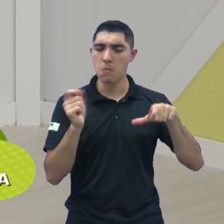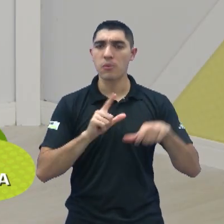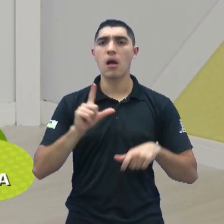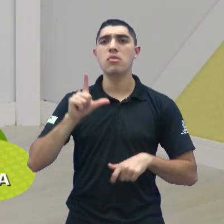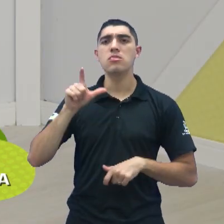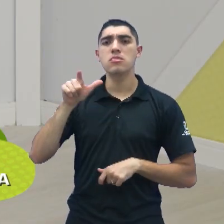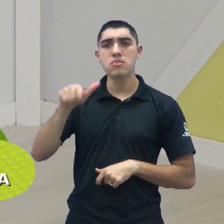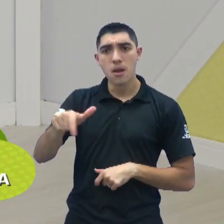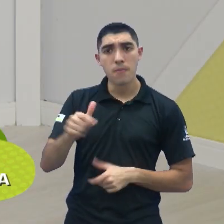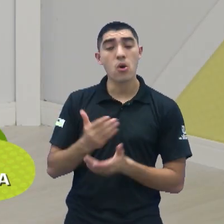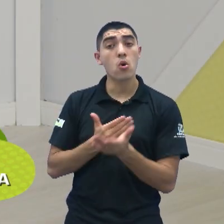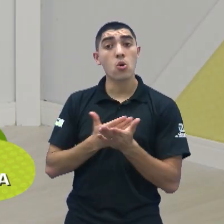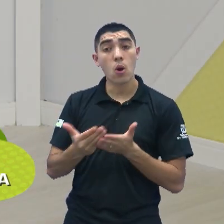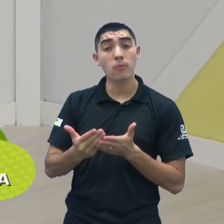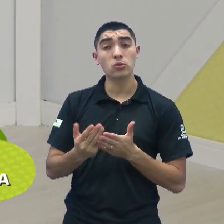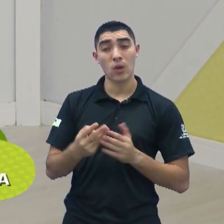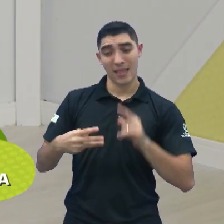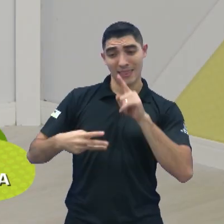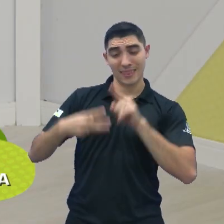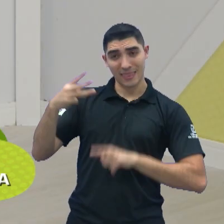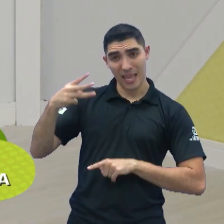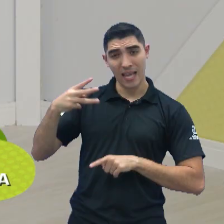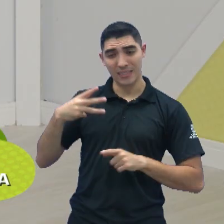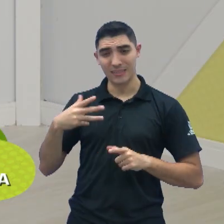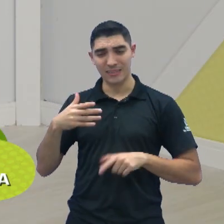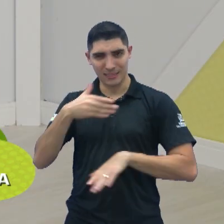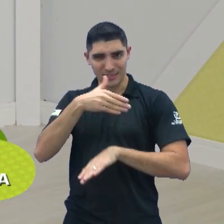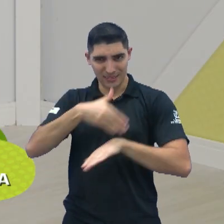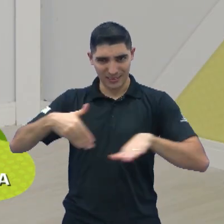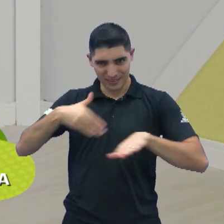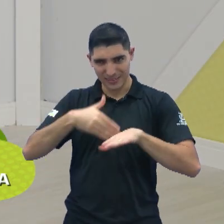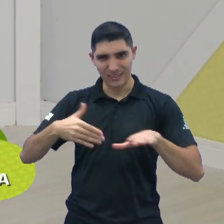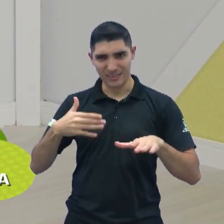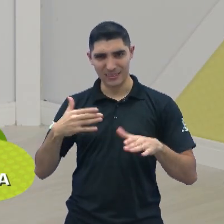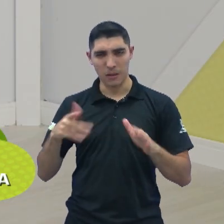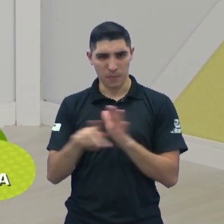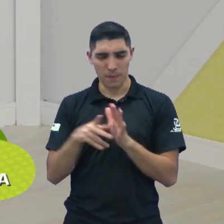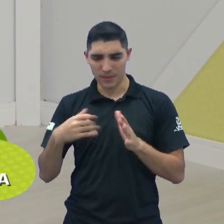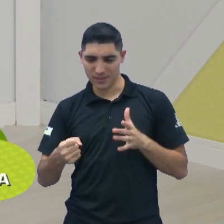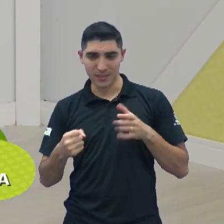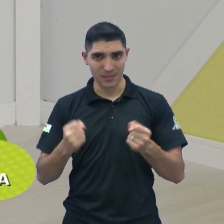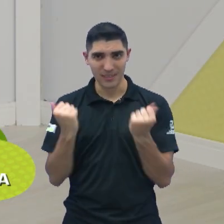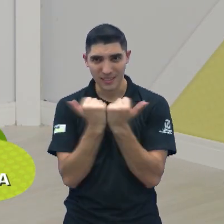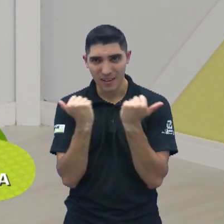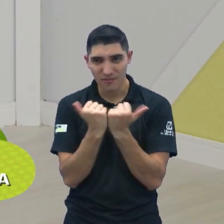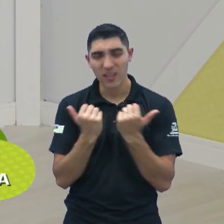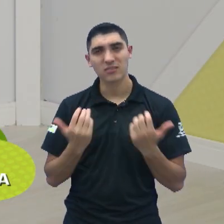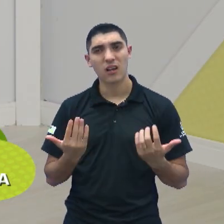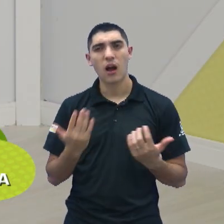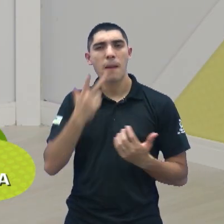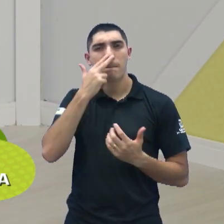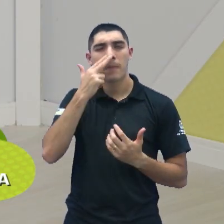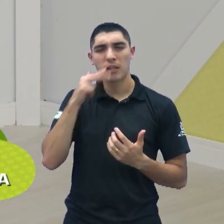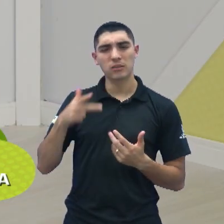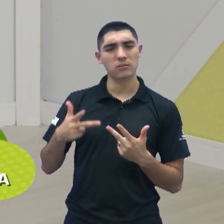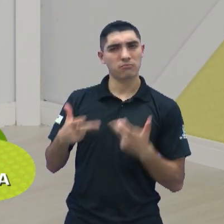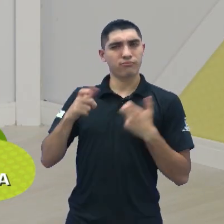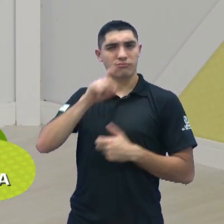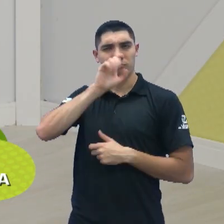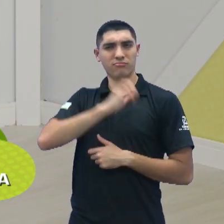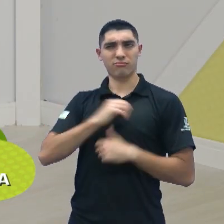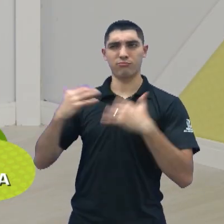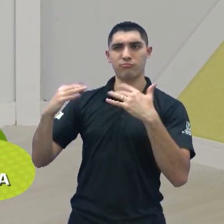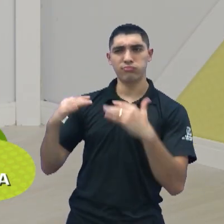jogar com 3 zagueiros, inclusive com o Fidelis meio que improvisado ali pelo lado direito, o time deu uma caída. Entendo que a culpa nem é do